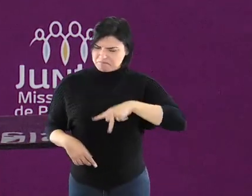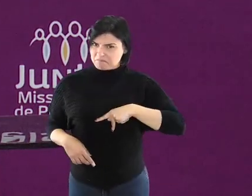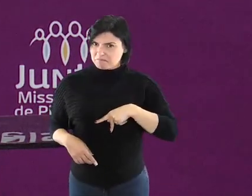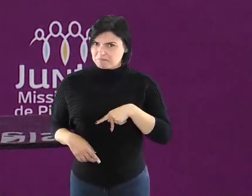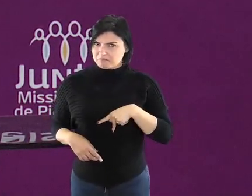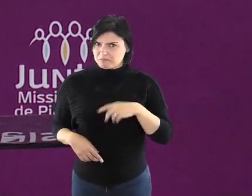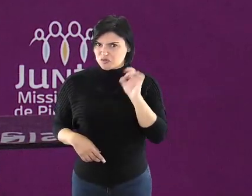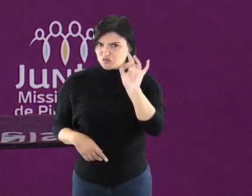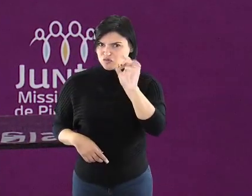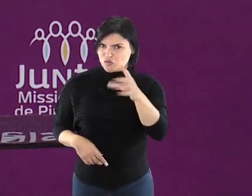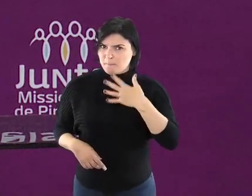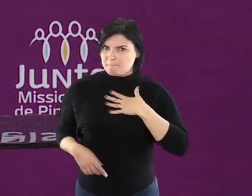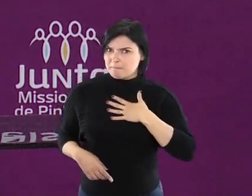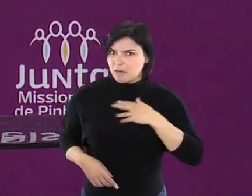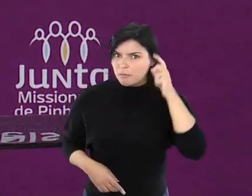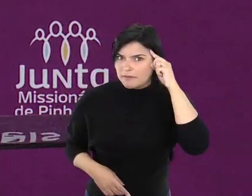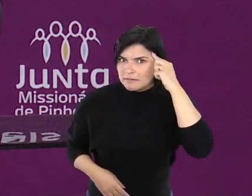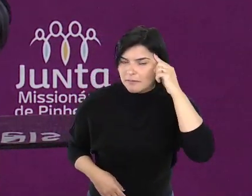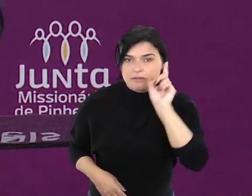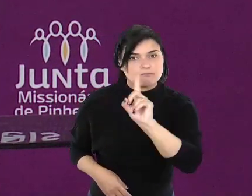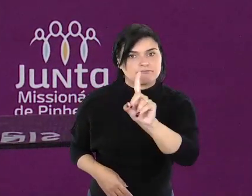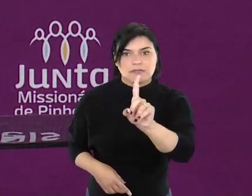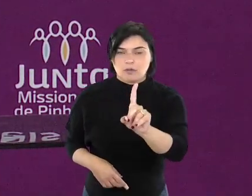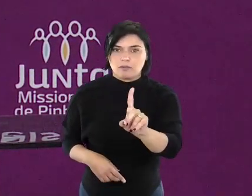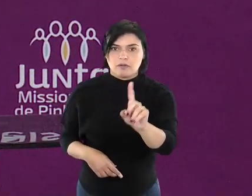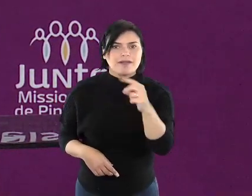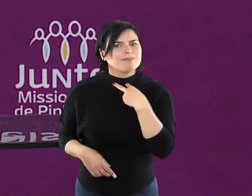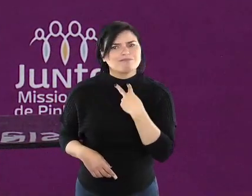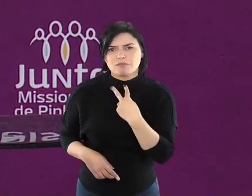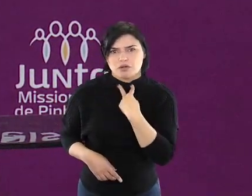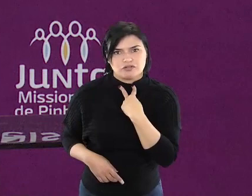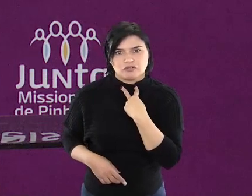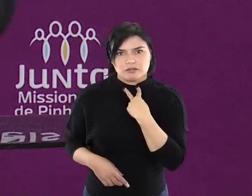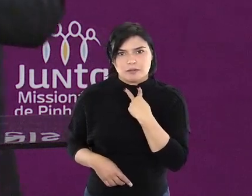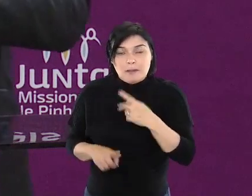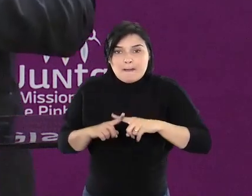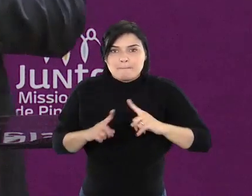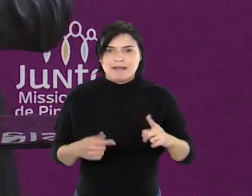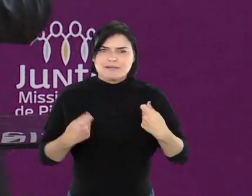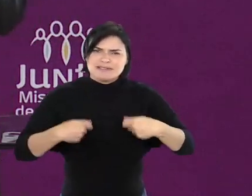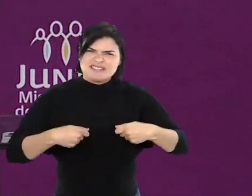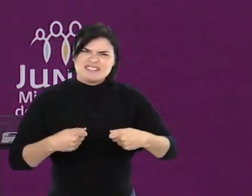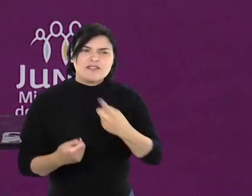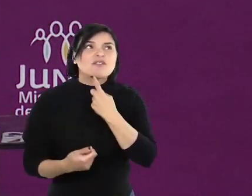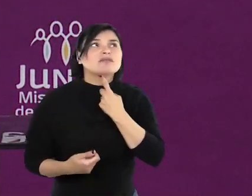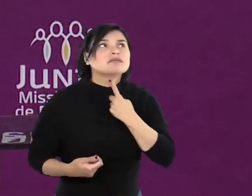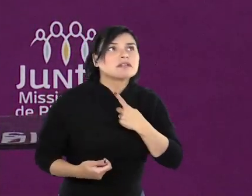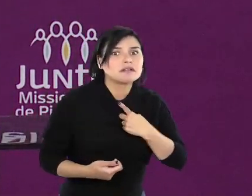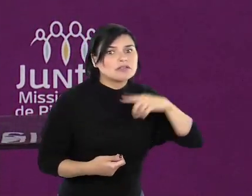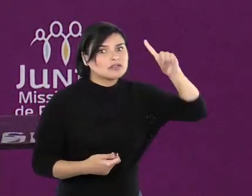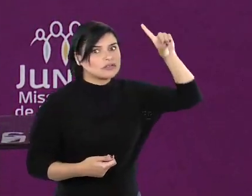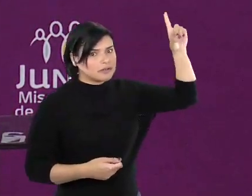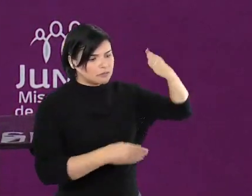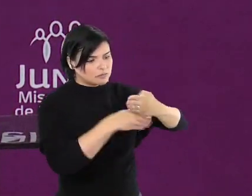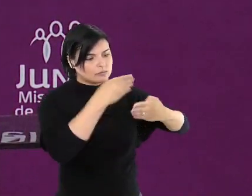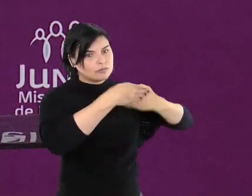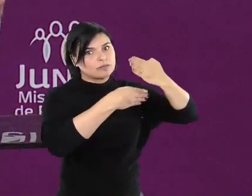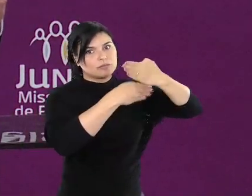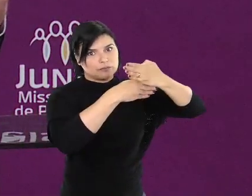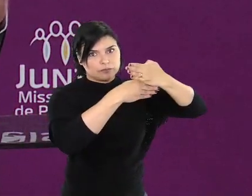Paulo tá dizendo aí que o fundamento já está lançado que é Cristo e